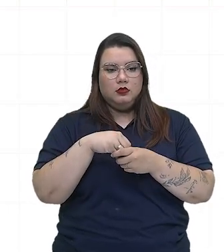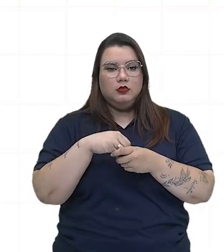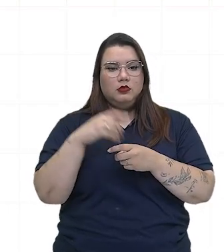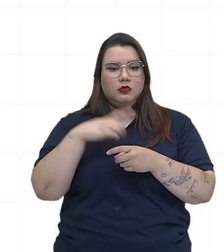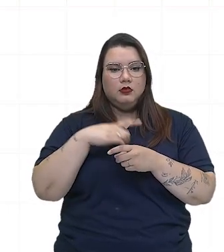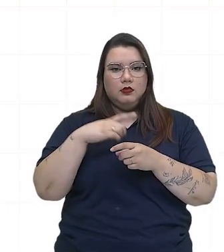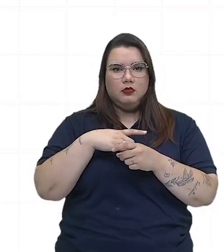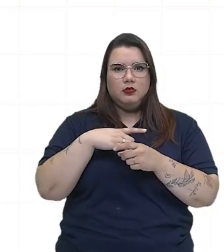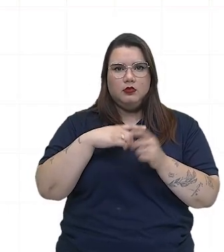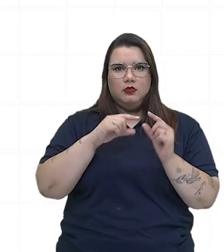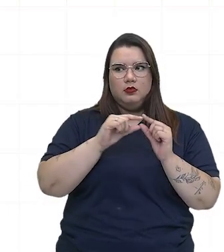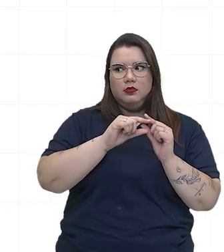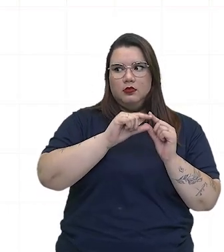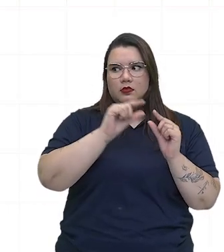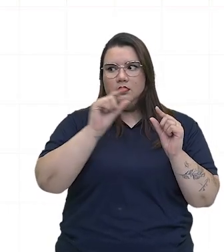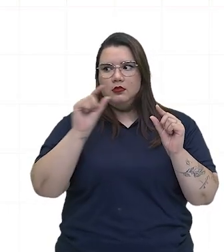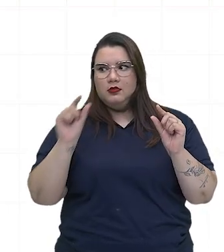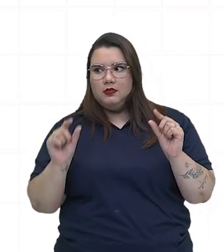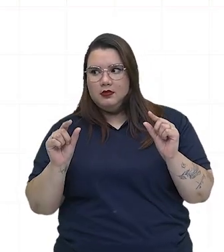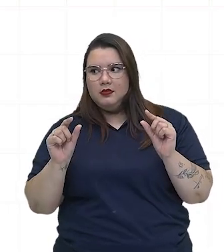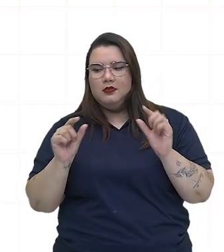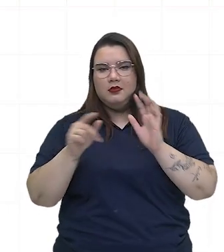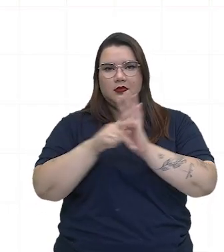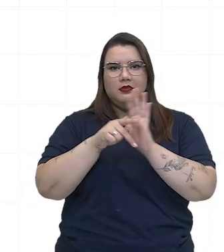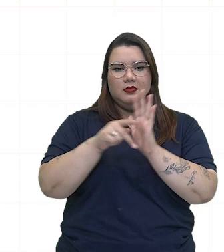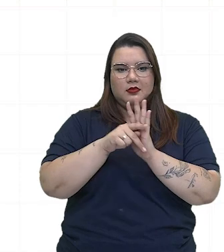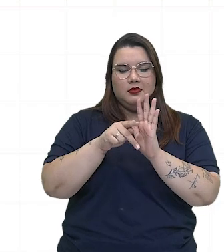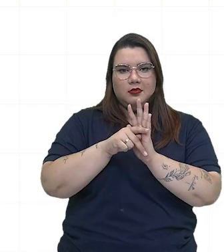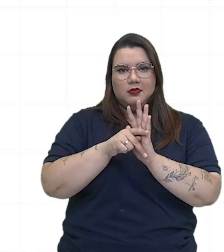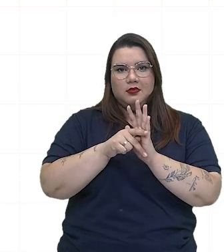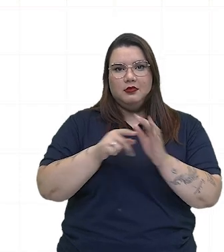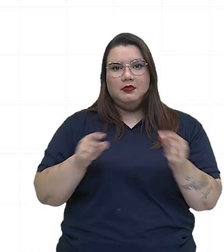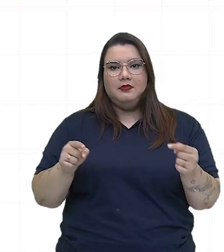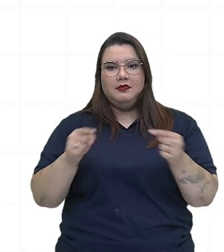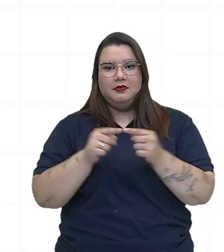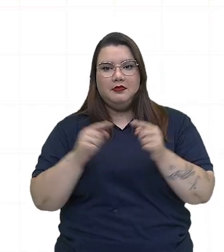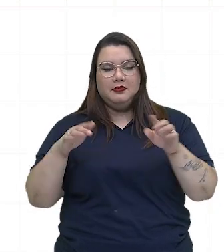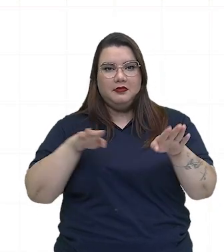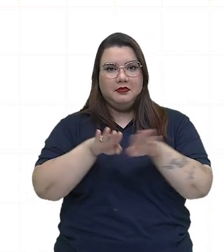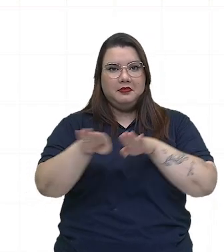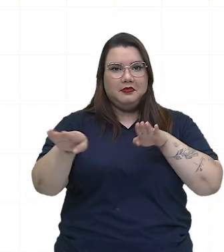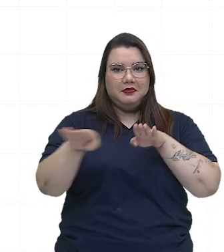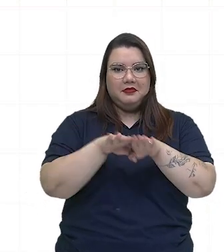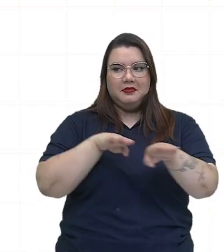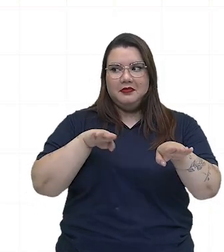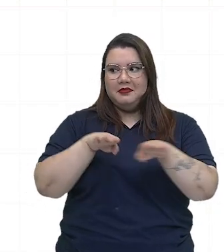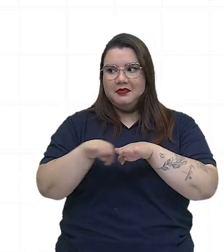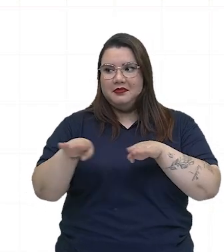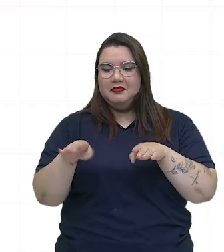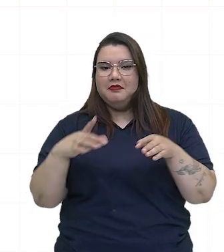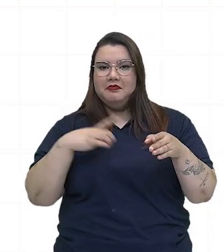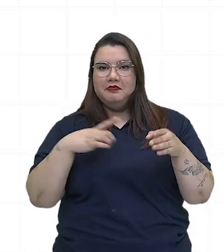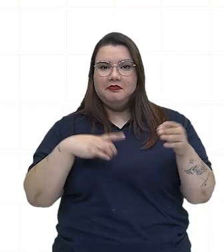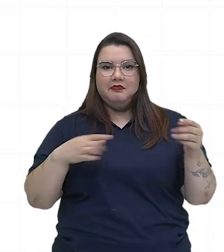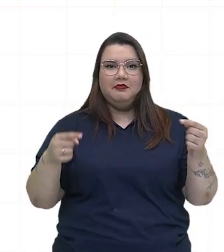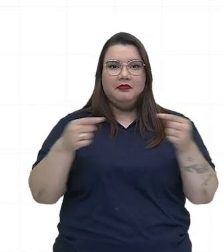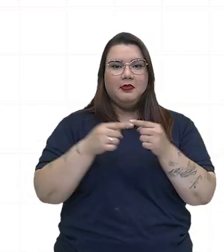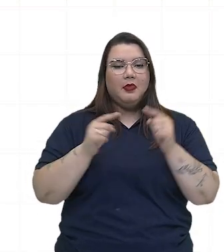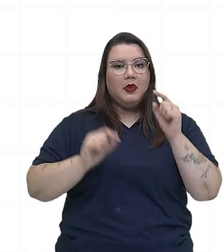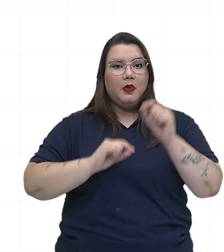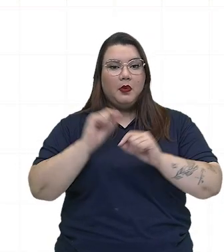mais espessa do que a crosta oceânica. Então, essas placas oceânicas, elas